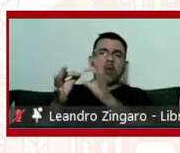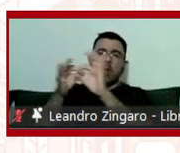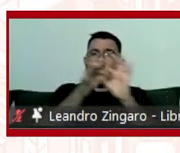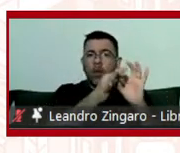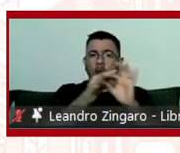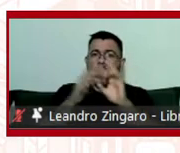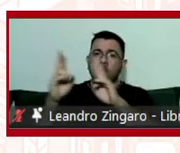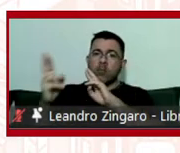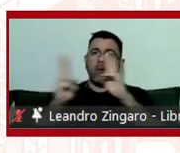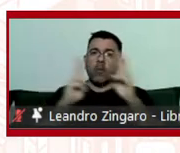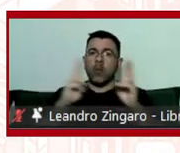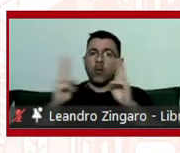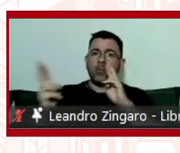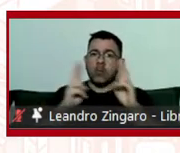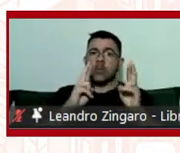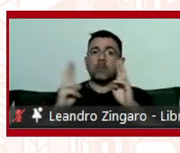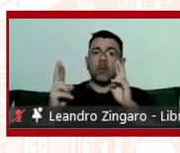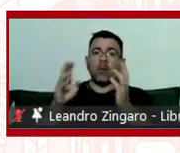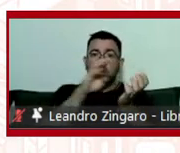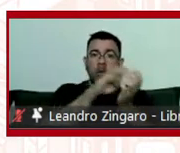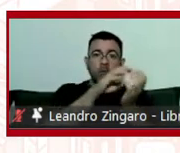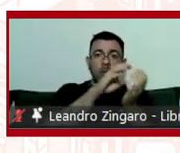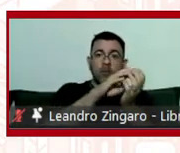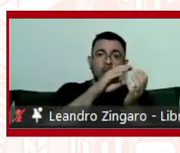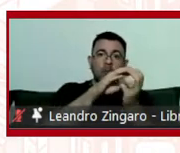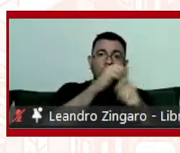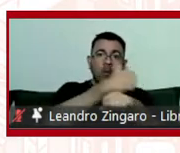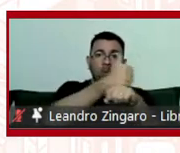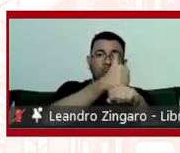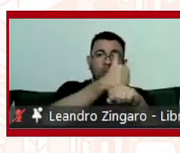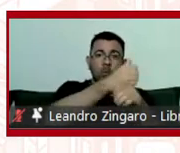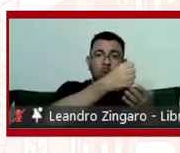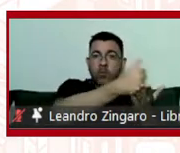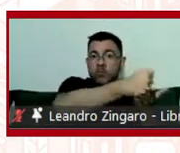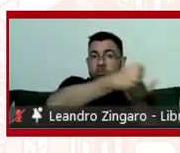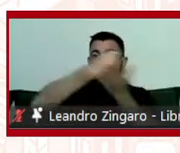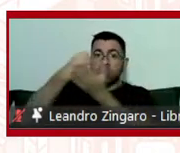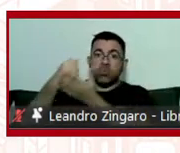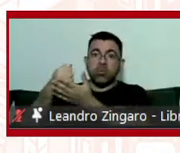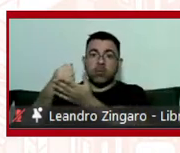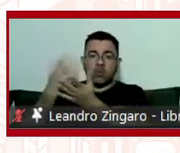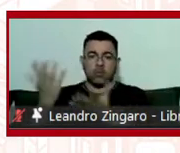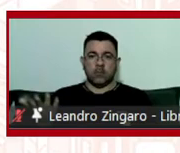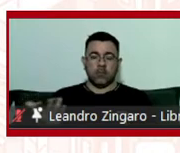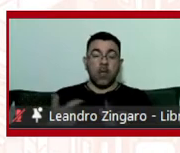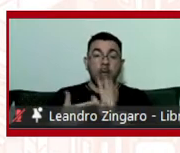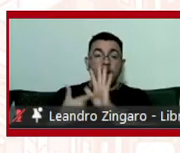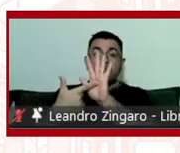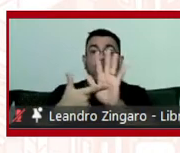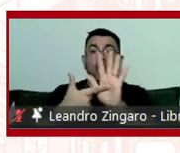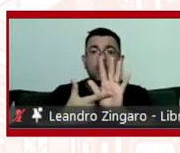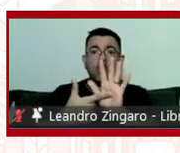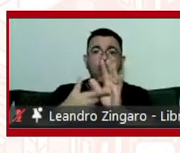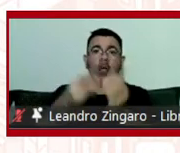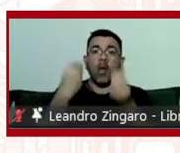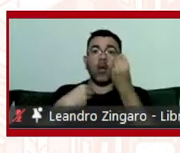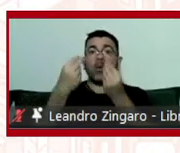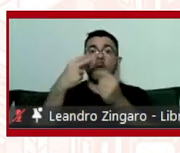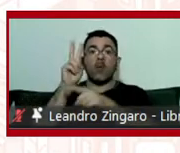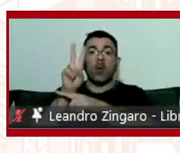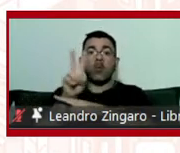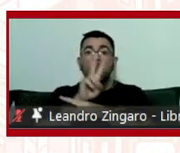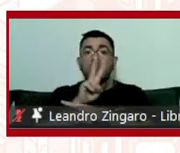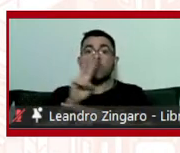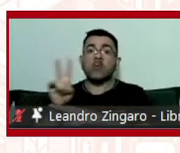go Recife a gente tá promovendo pessoas ou seja trazendo dinheiro pro bolso delas e vocês vão ver agora o cuidar de pessoas que é a jornada da vida